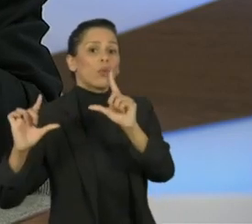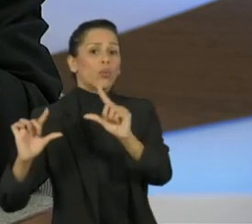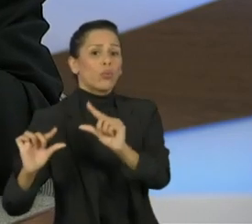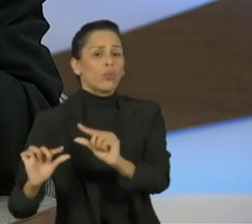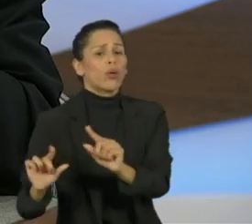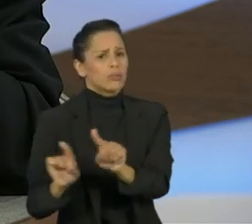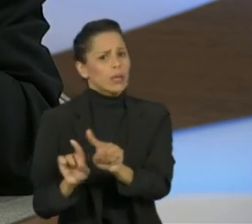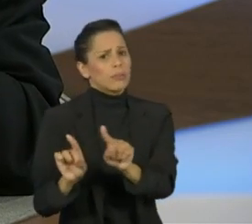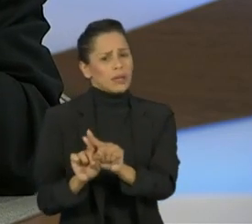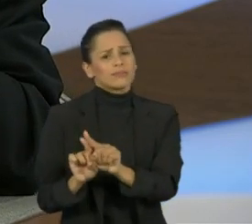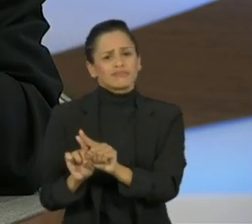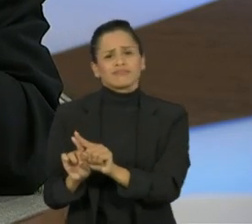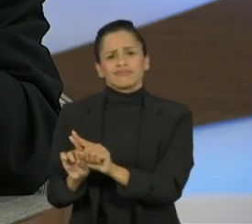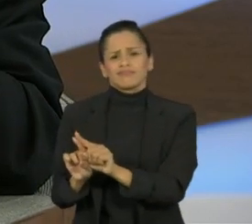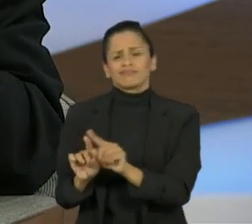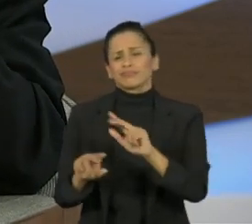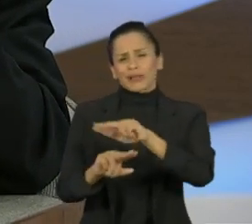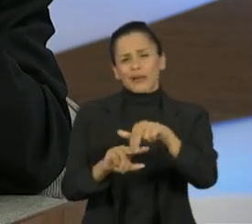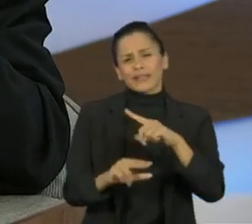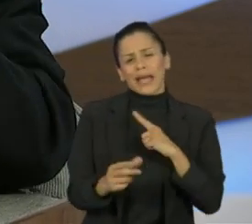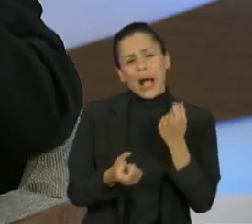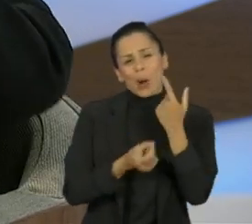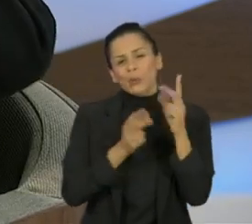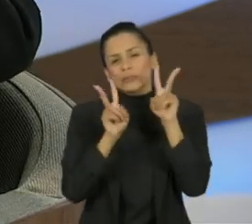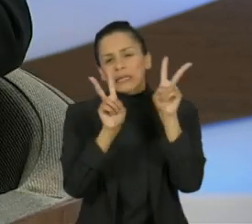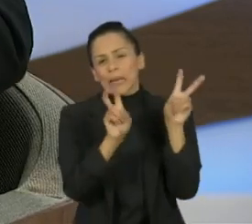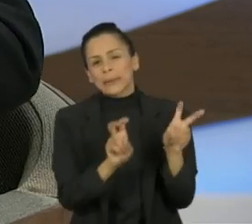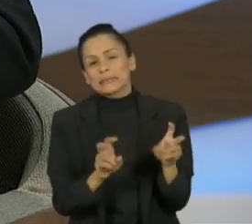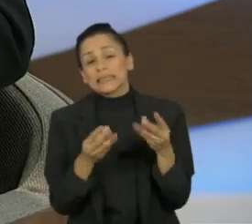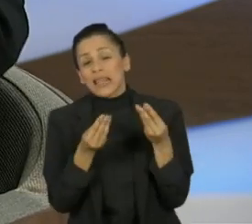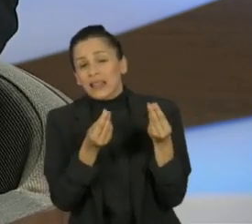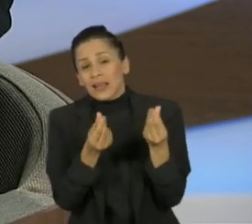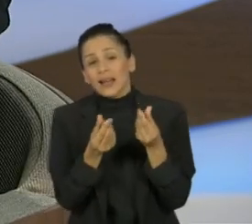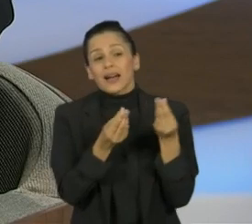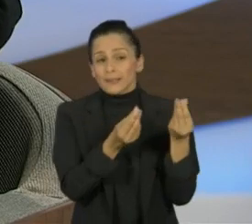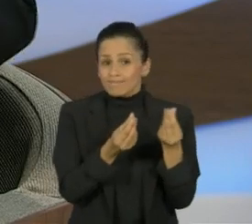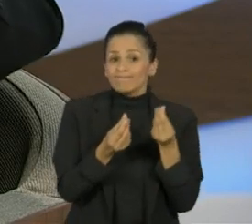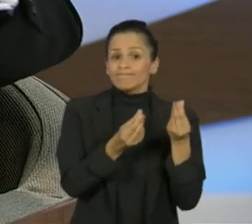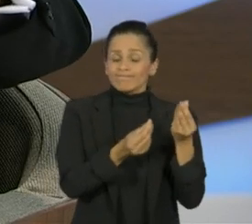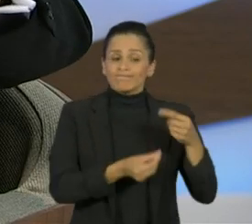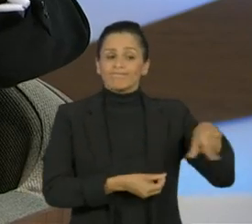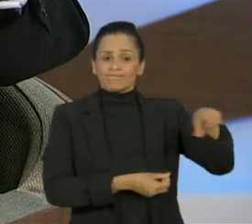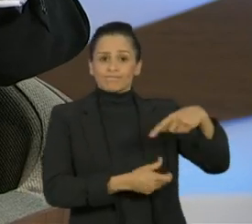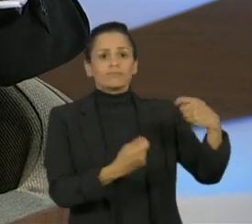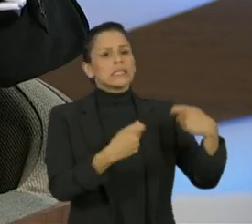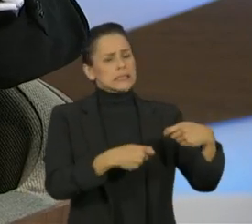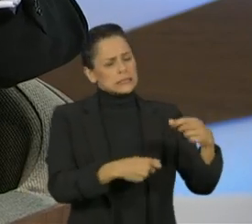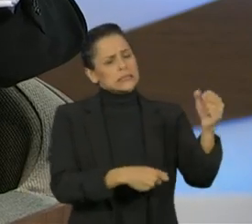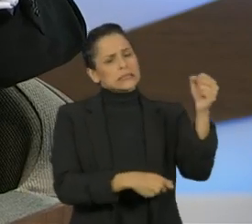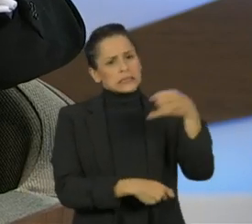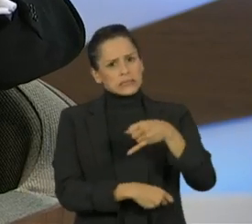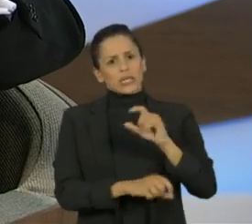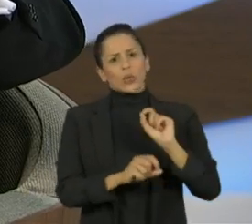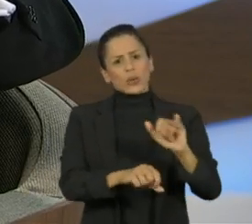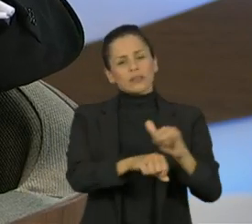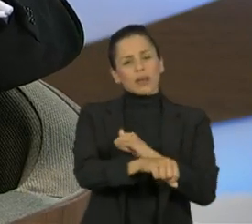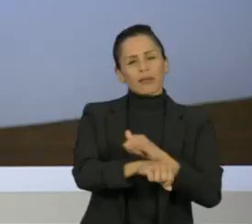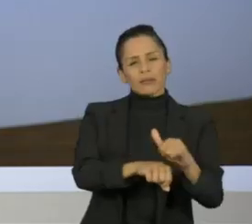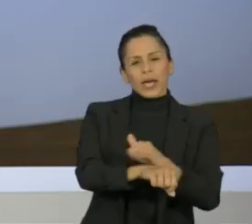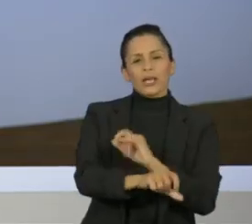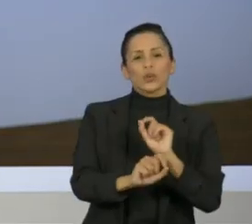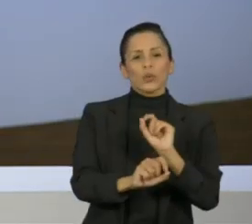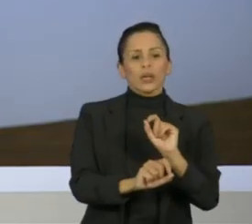institucionais delicadas eu acho sim que a gente deveria ter um mecanismo institucional e falar a uma só